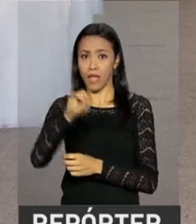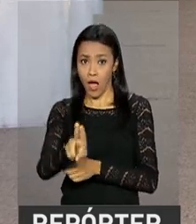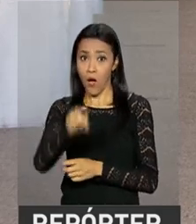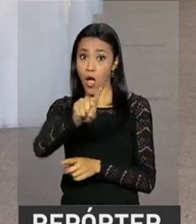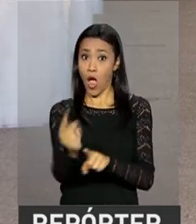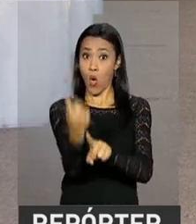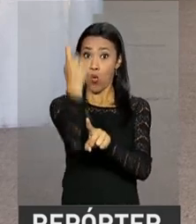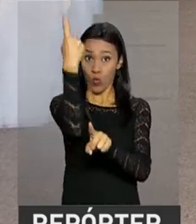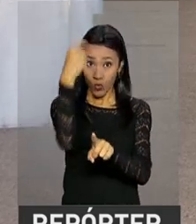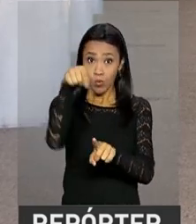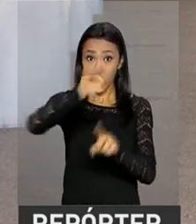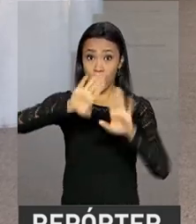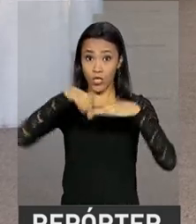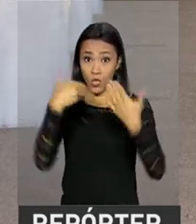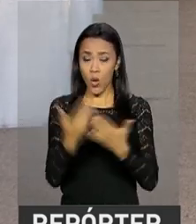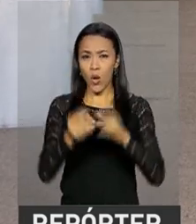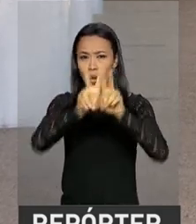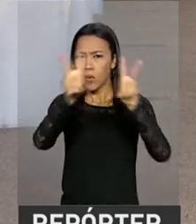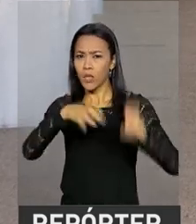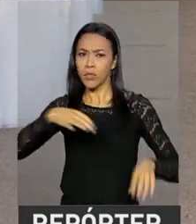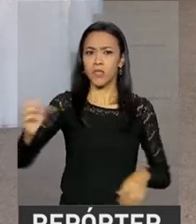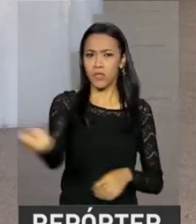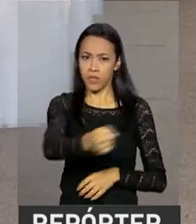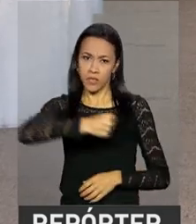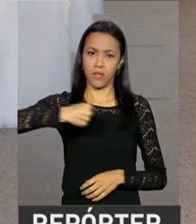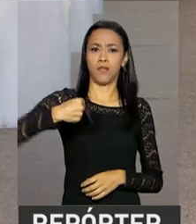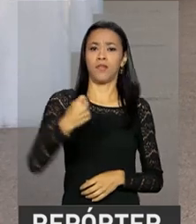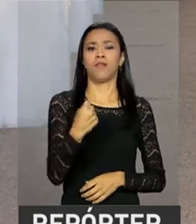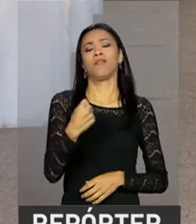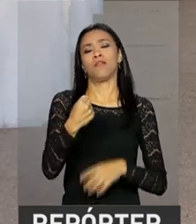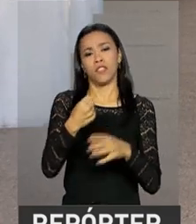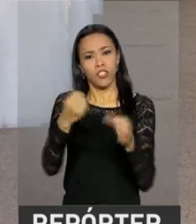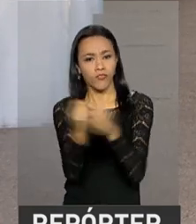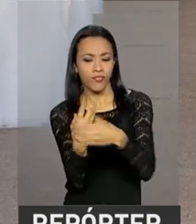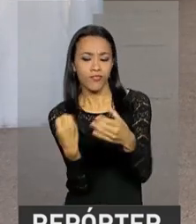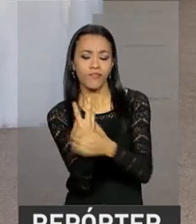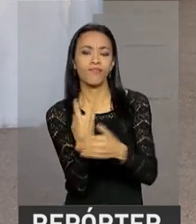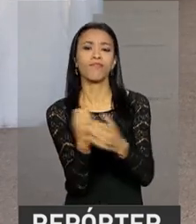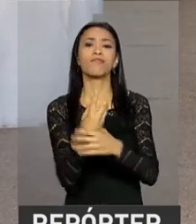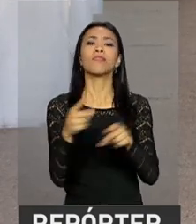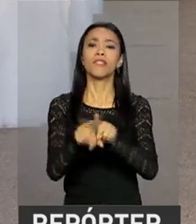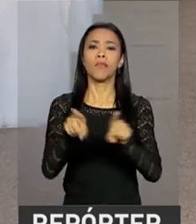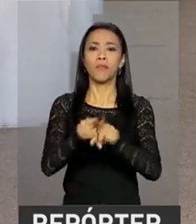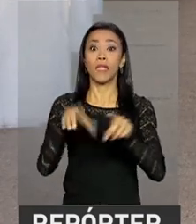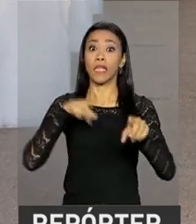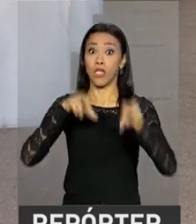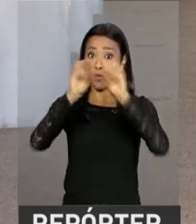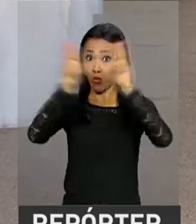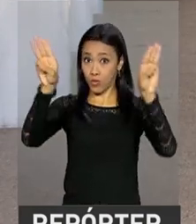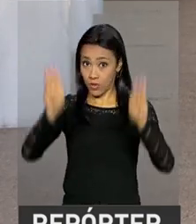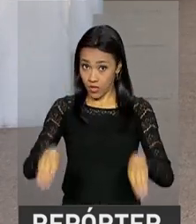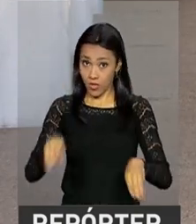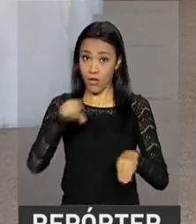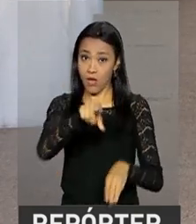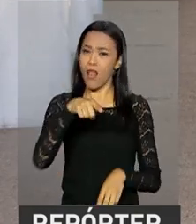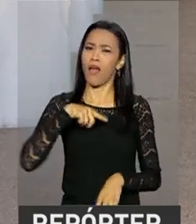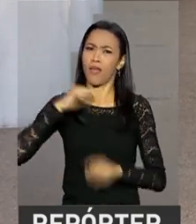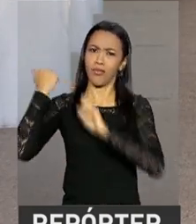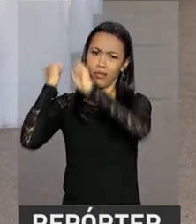superior sobre cerveja e malte da América Latina além de um museu da cerveja o produto ele é